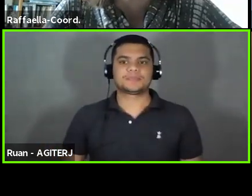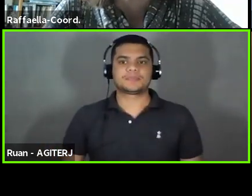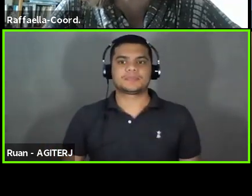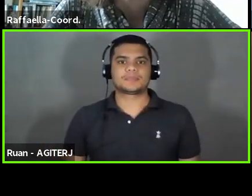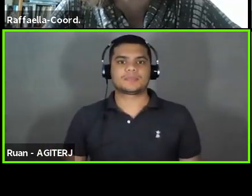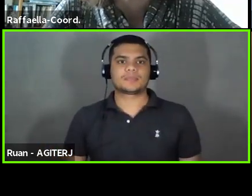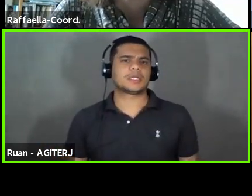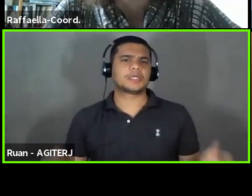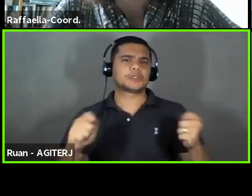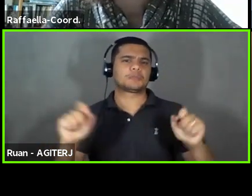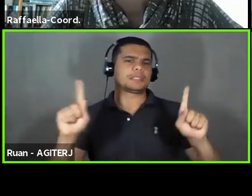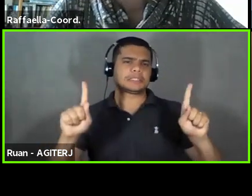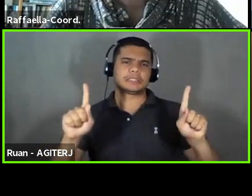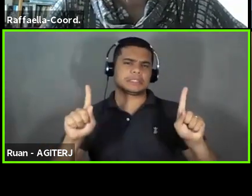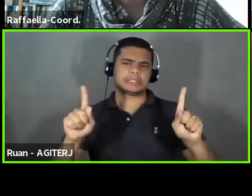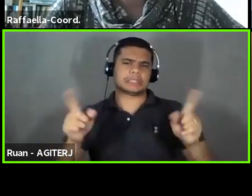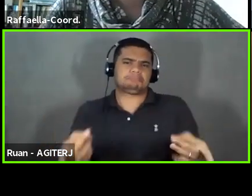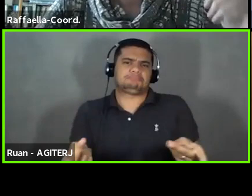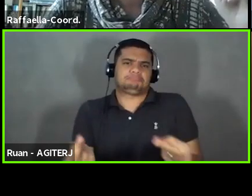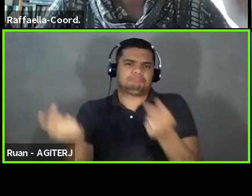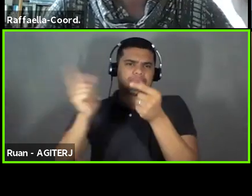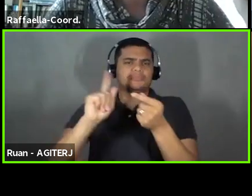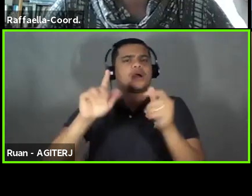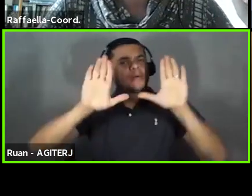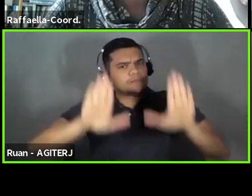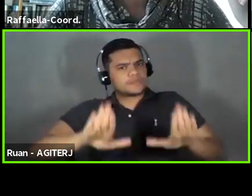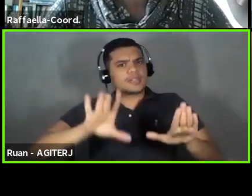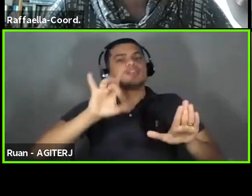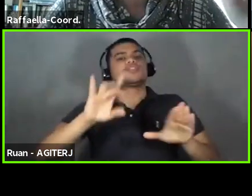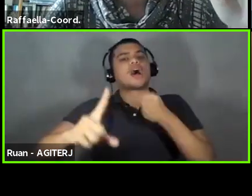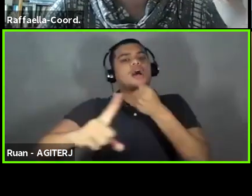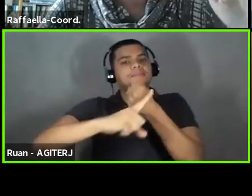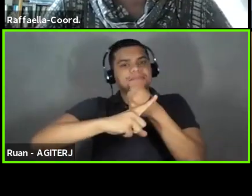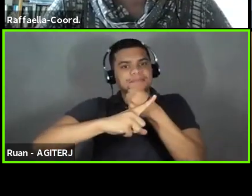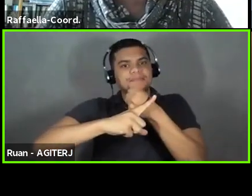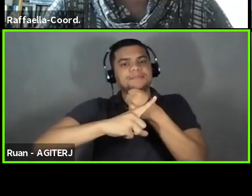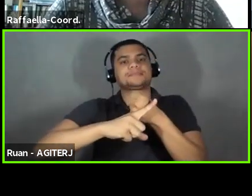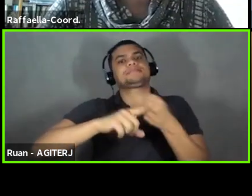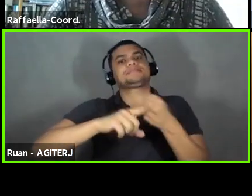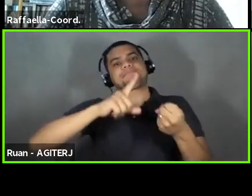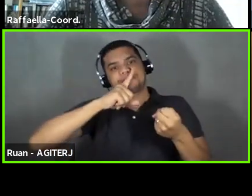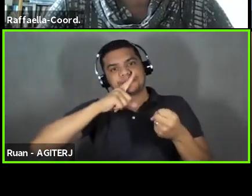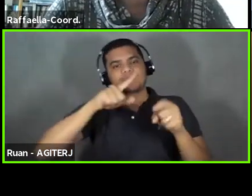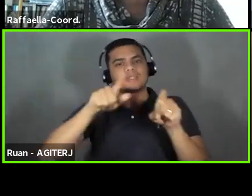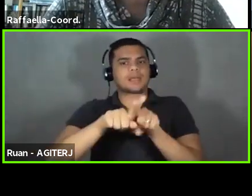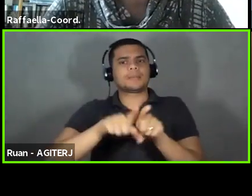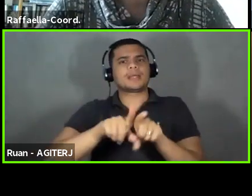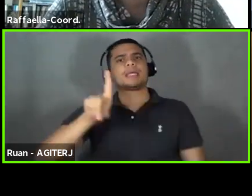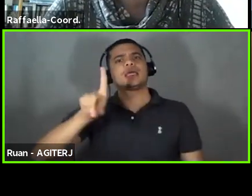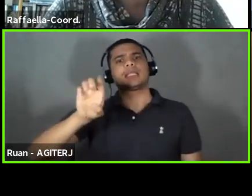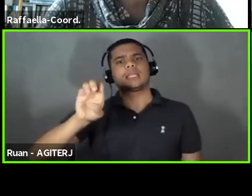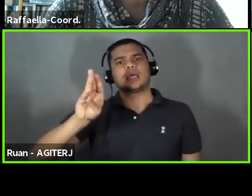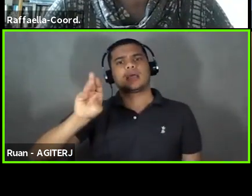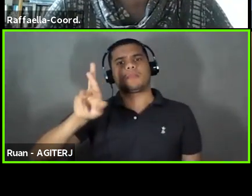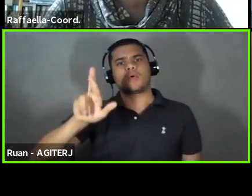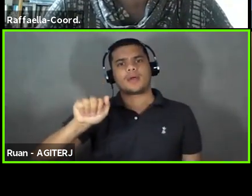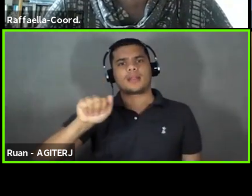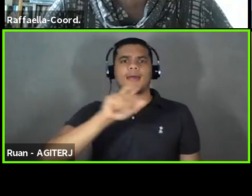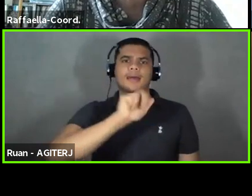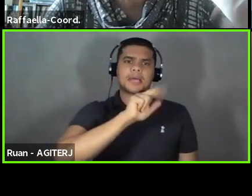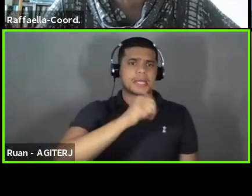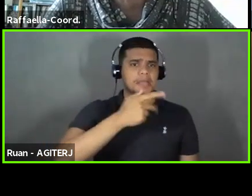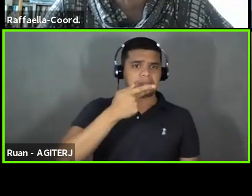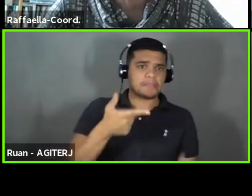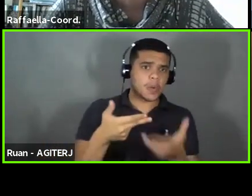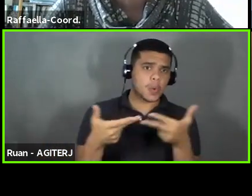Não precisa sair, né? Não precisa sair. Só fechar o microfone e a câmera. Eu só queria saber se a Débora e a Ana querem fazer algum último comentário, né?